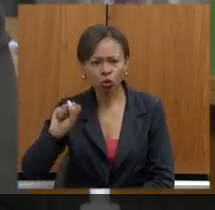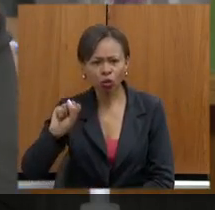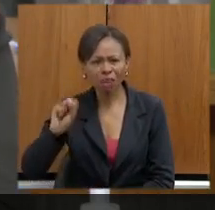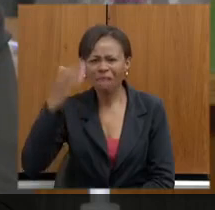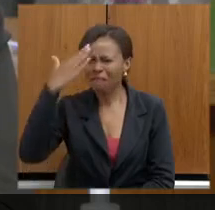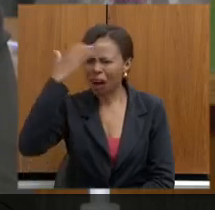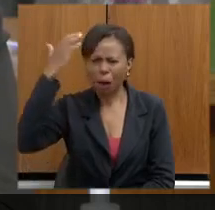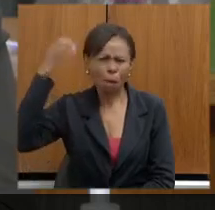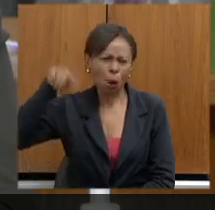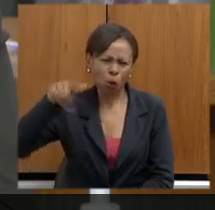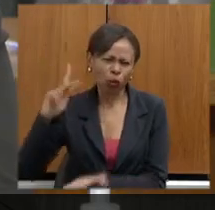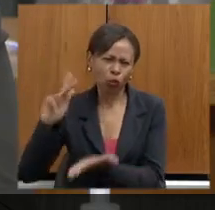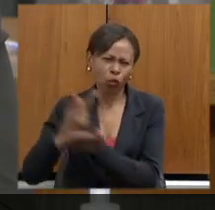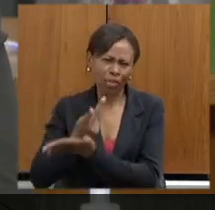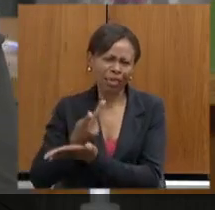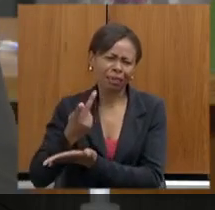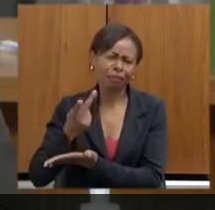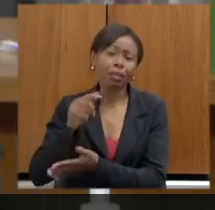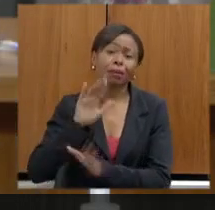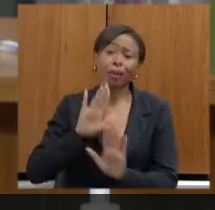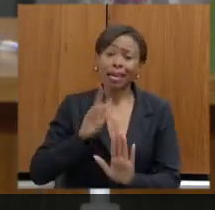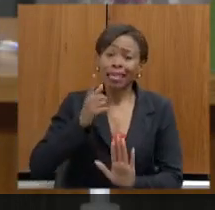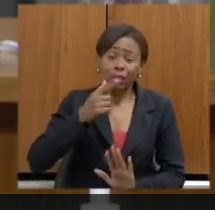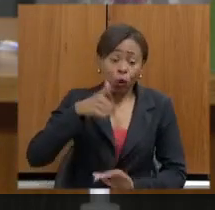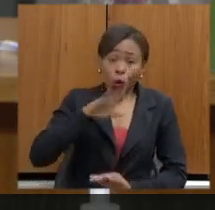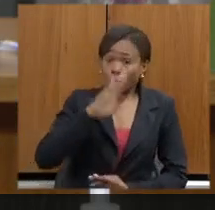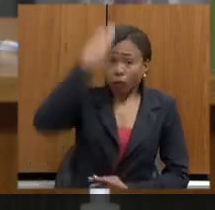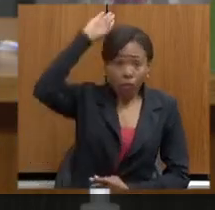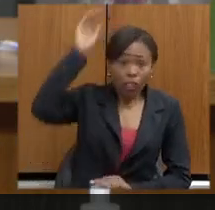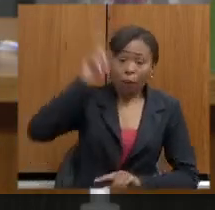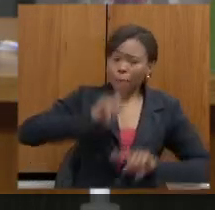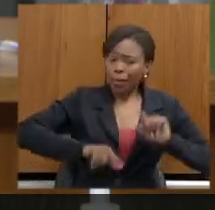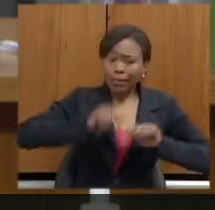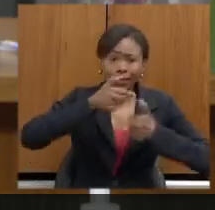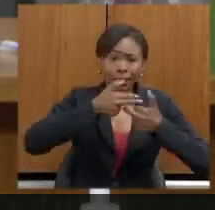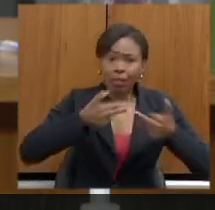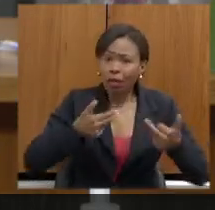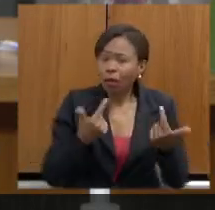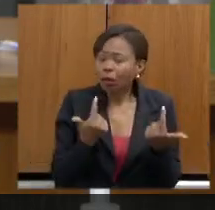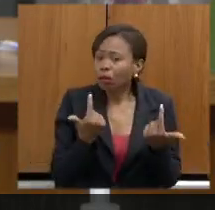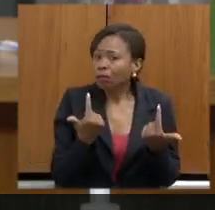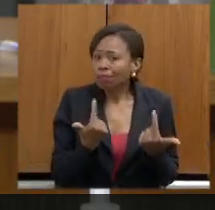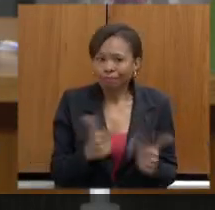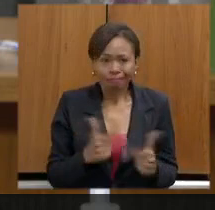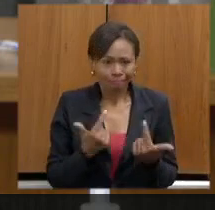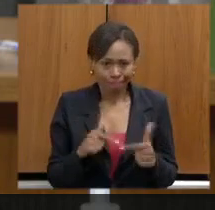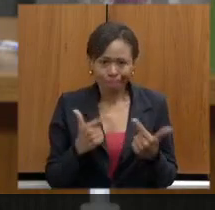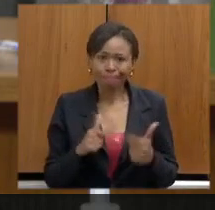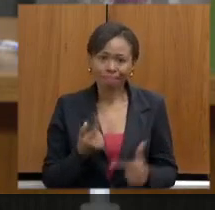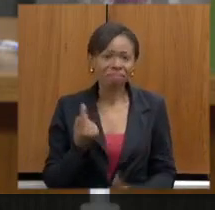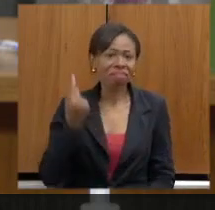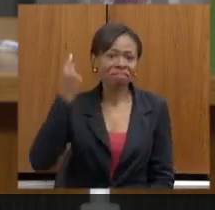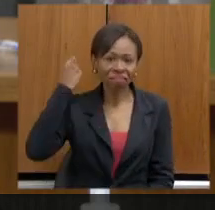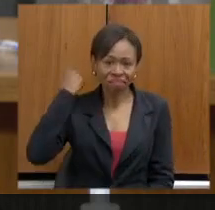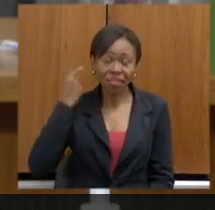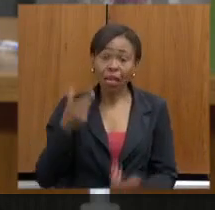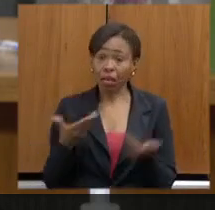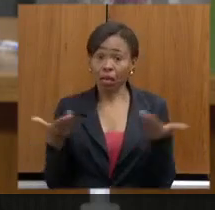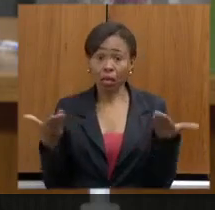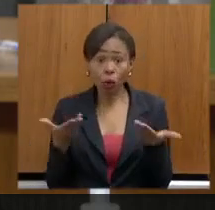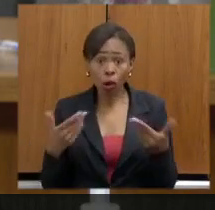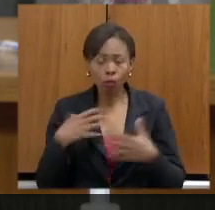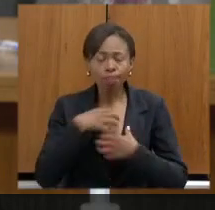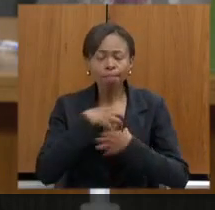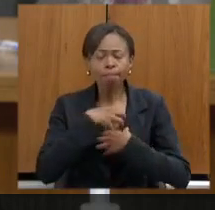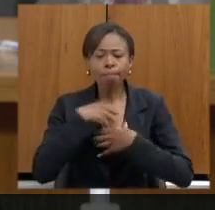ali equipamentos adequados nem mesmo para proteção do Bombeiro Militar e eu tenho muito orgulho de poder dizer